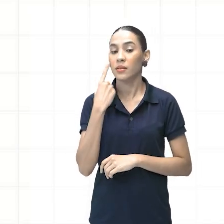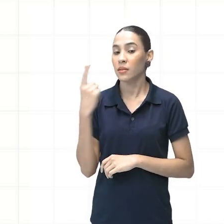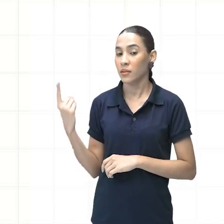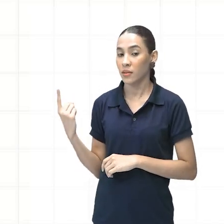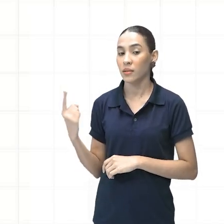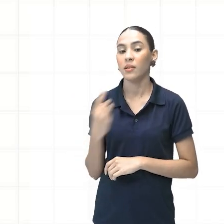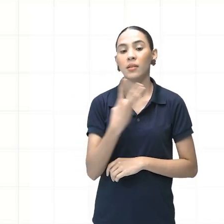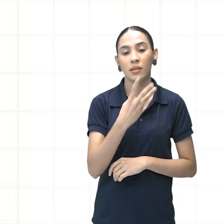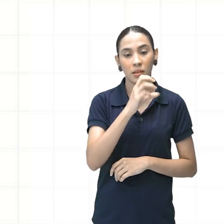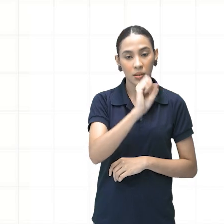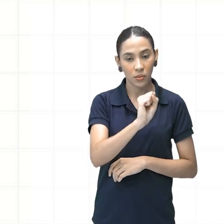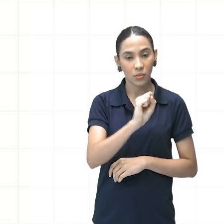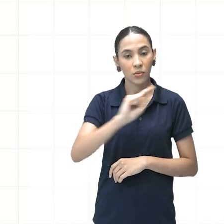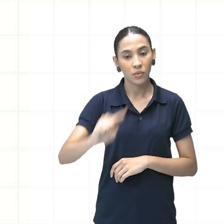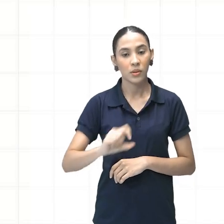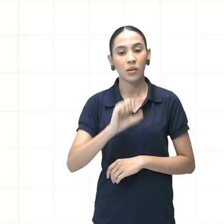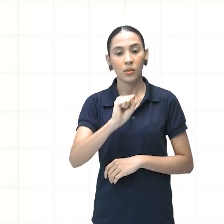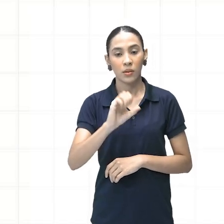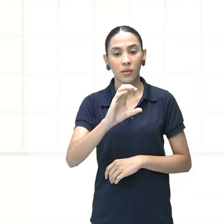Então,